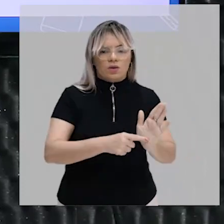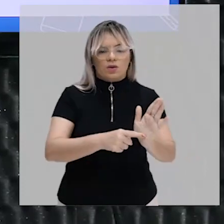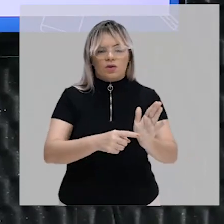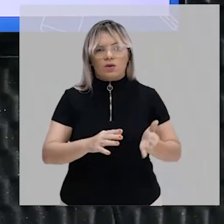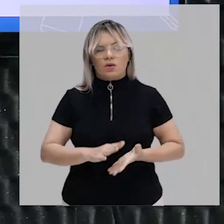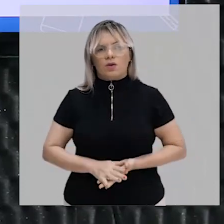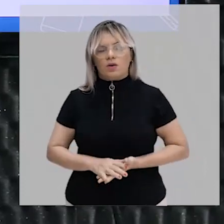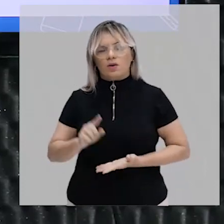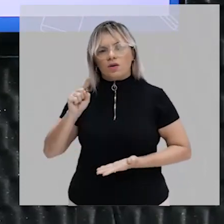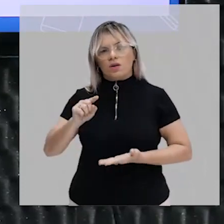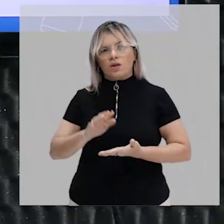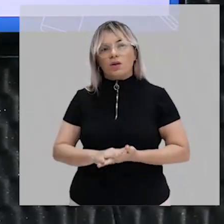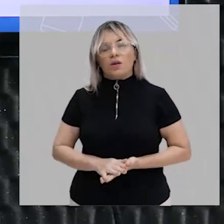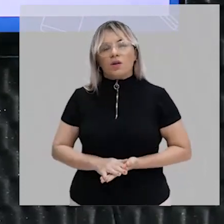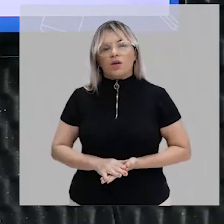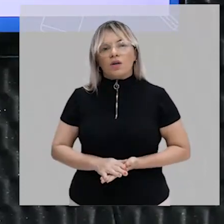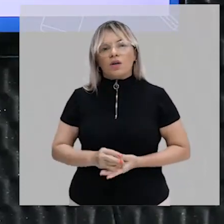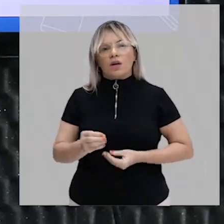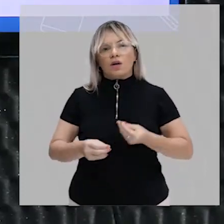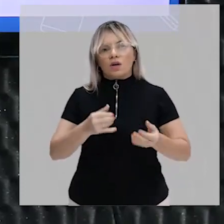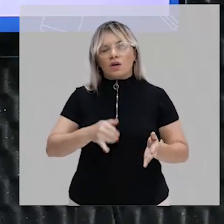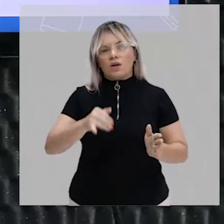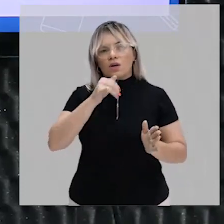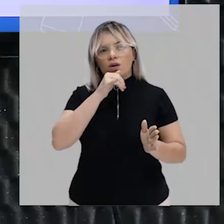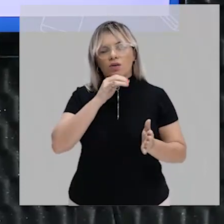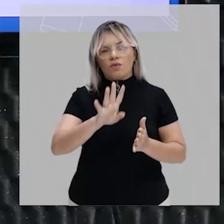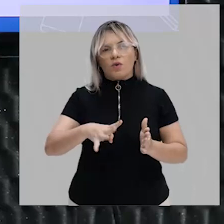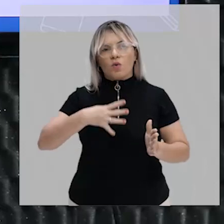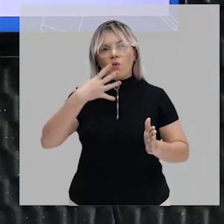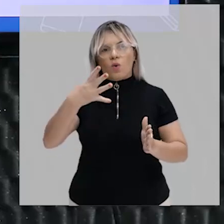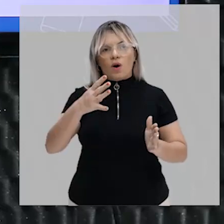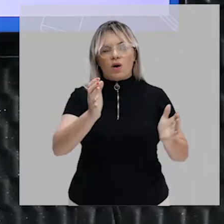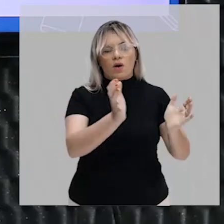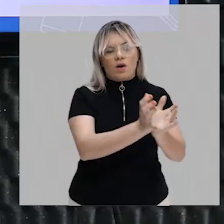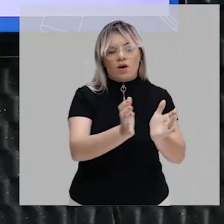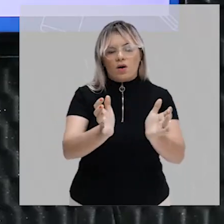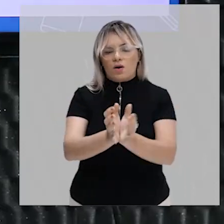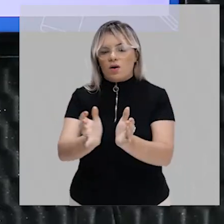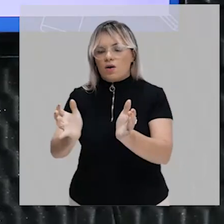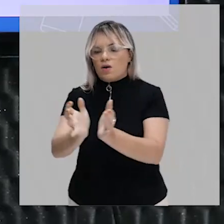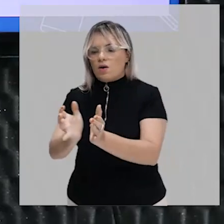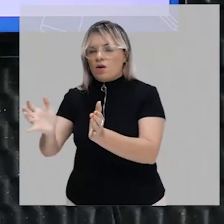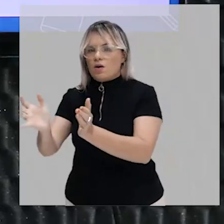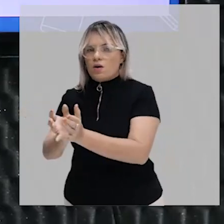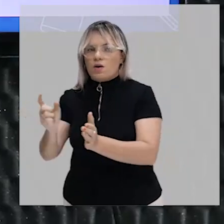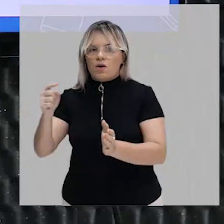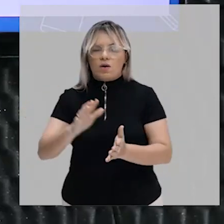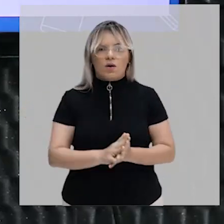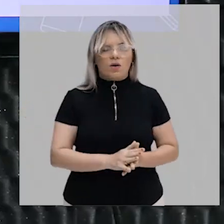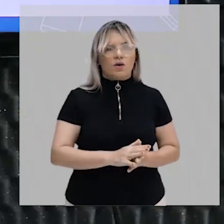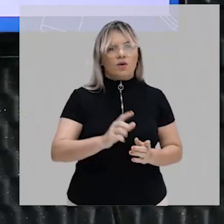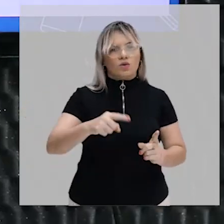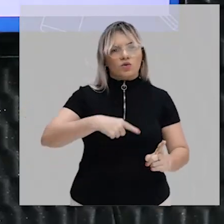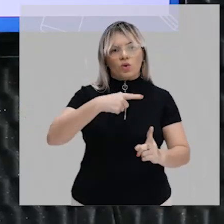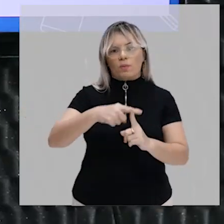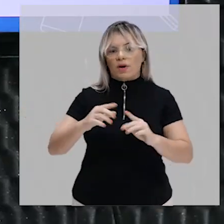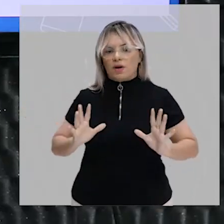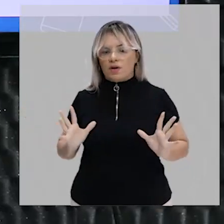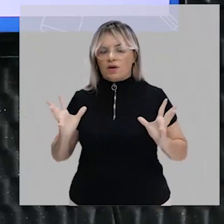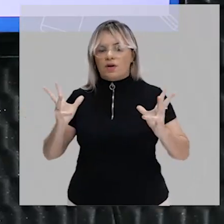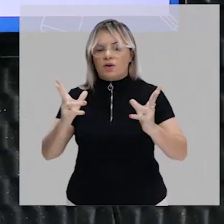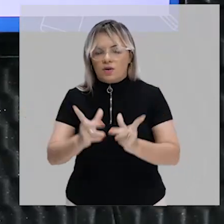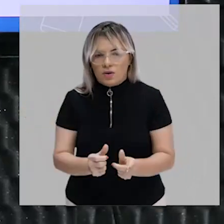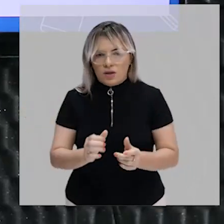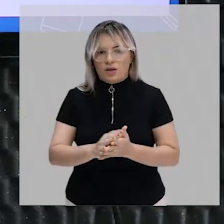Renata, e se forem 4? Você vai ajustar também. Você vai somar, né, no caso, o número de A, B, C e D. Você vai tirar